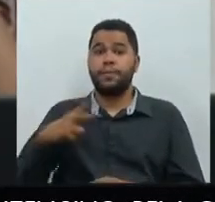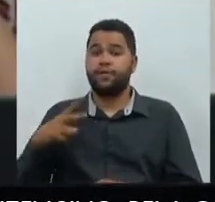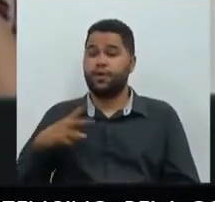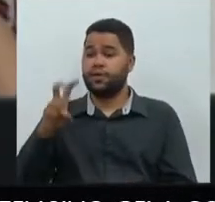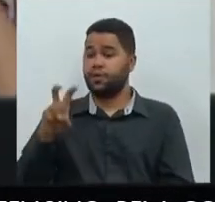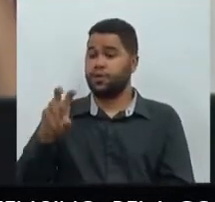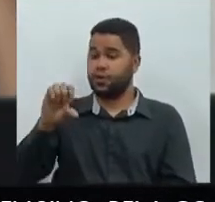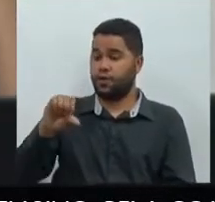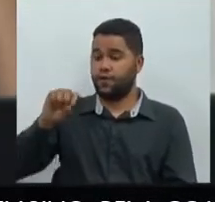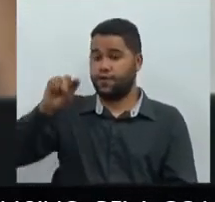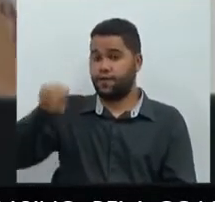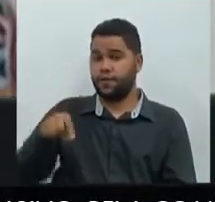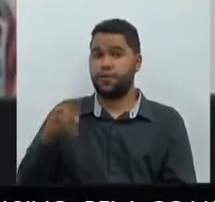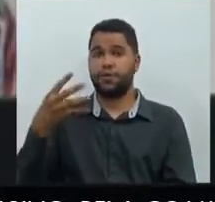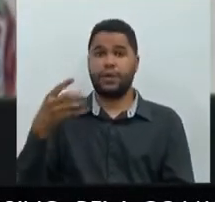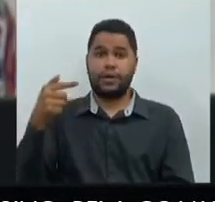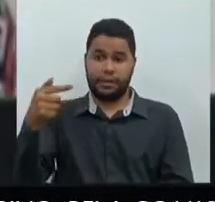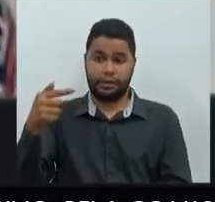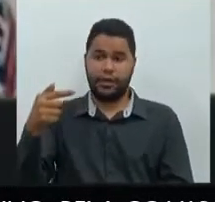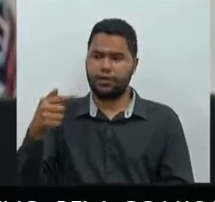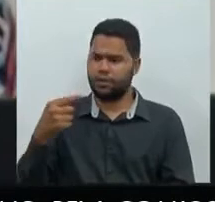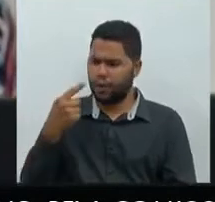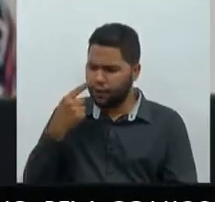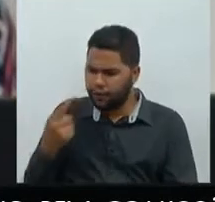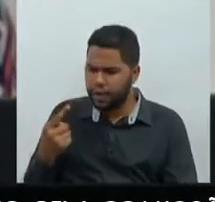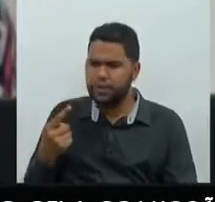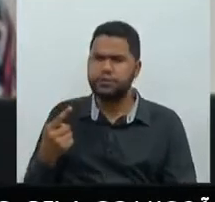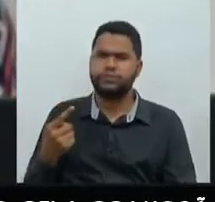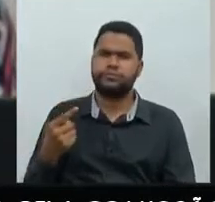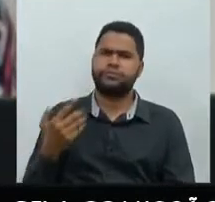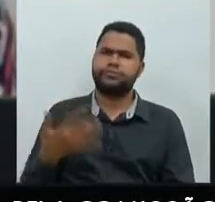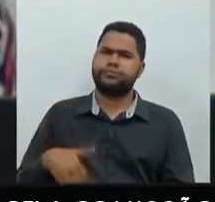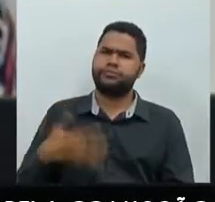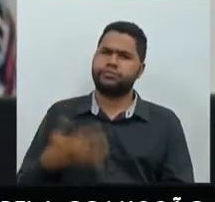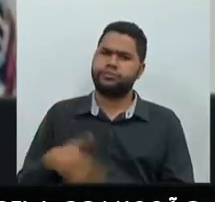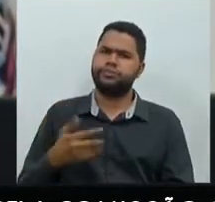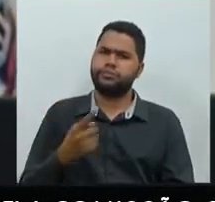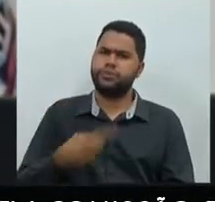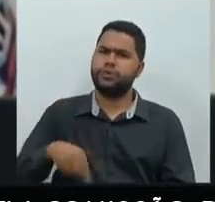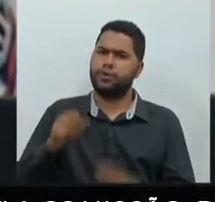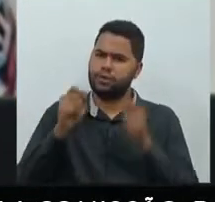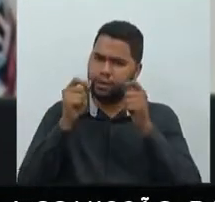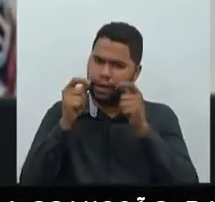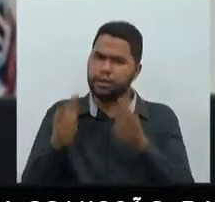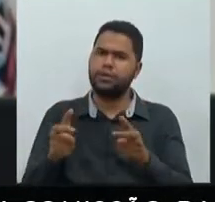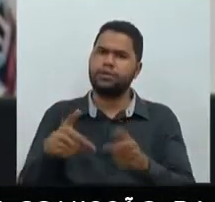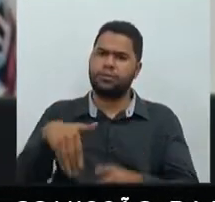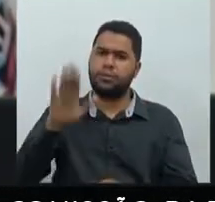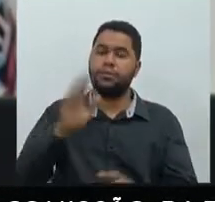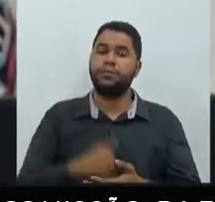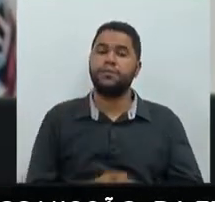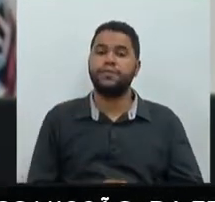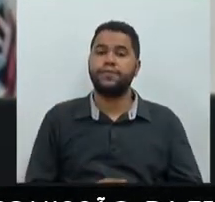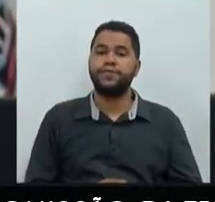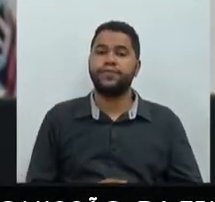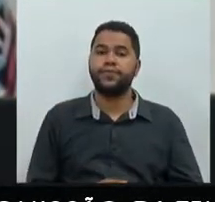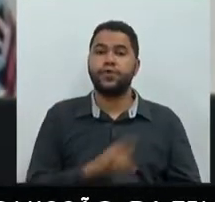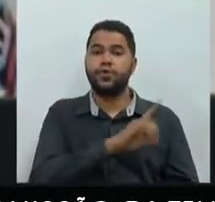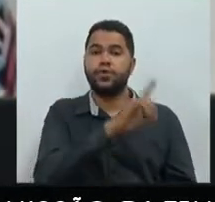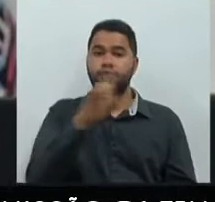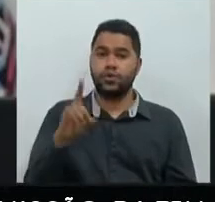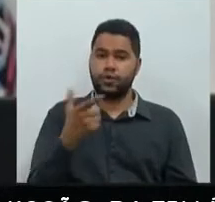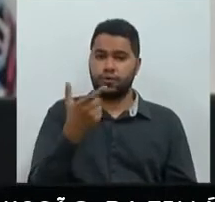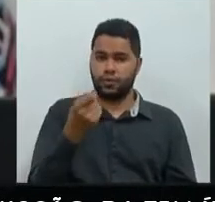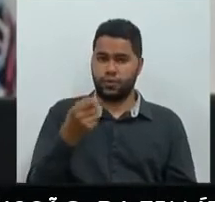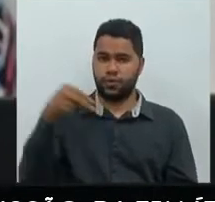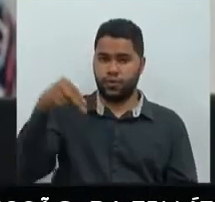59,47%. Né? Então, são dados que chamam muita atenção de cada um de nós. O DIEESE, no dia 20